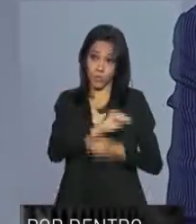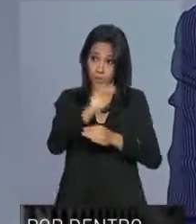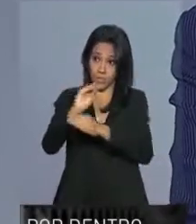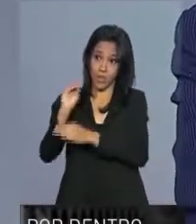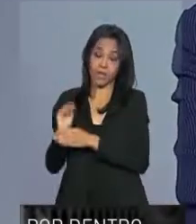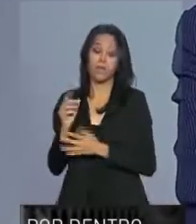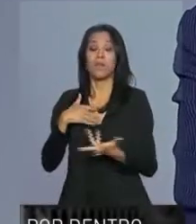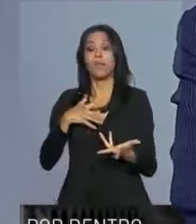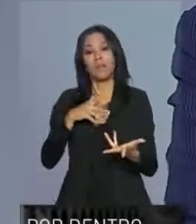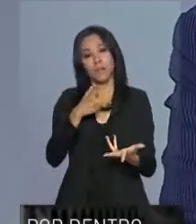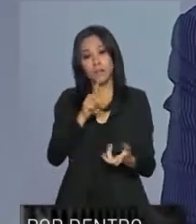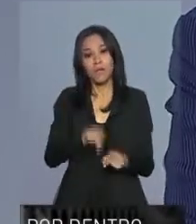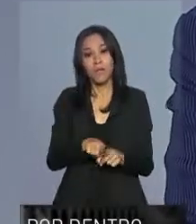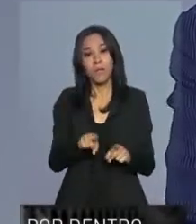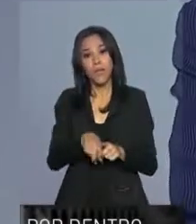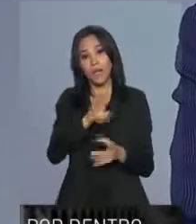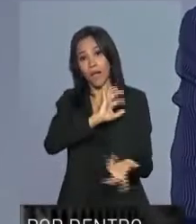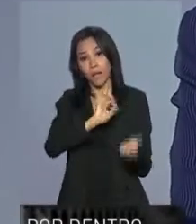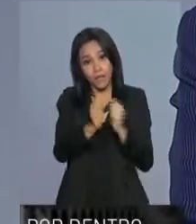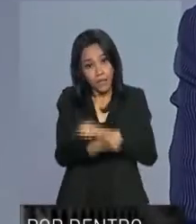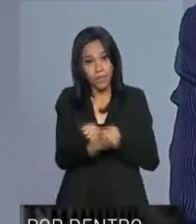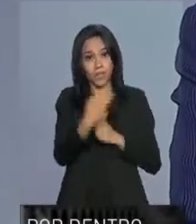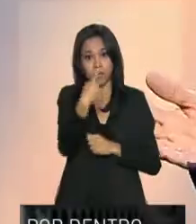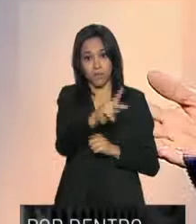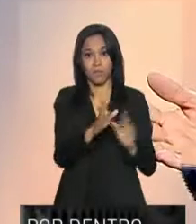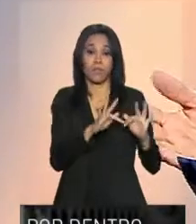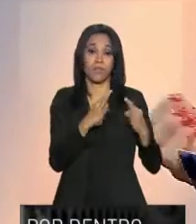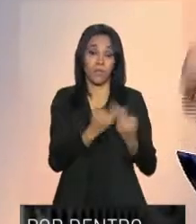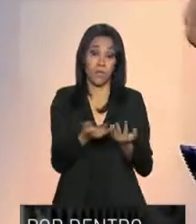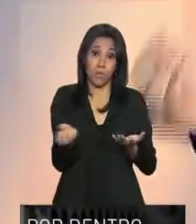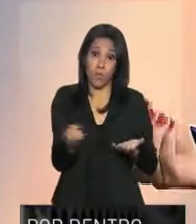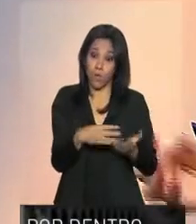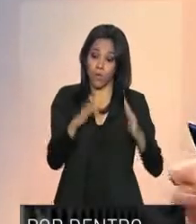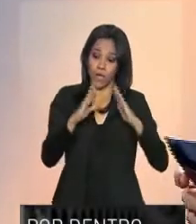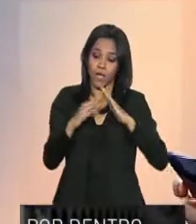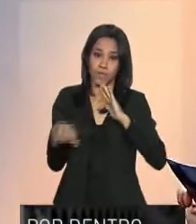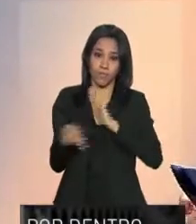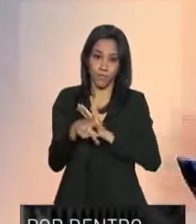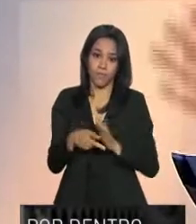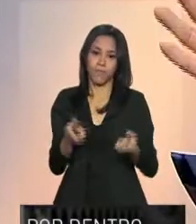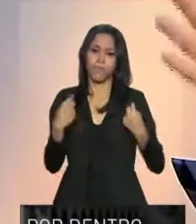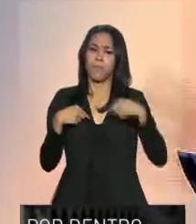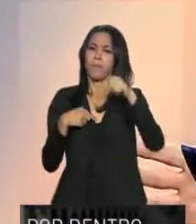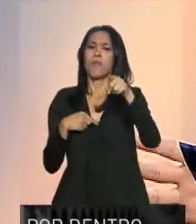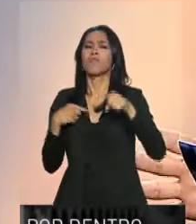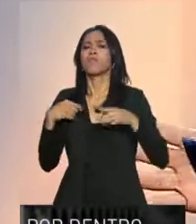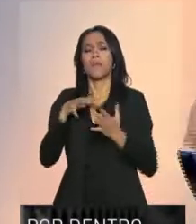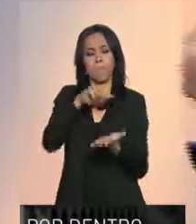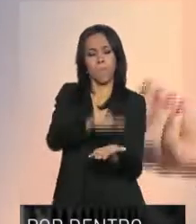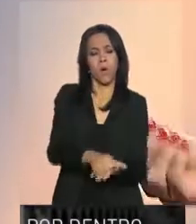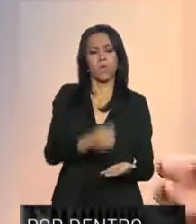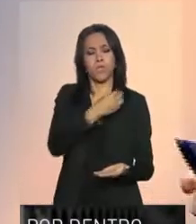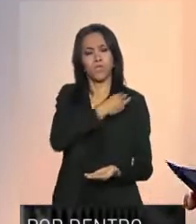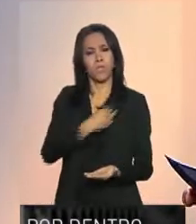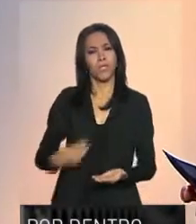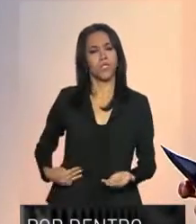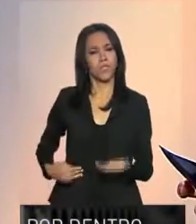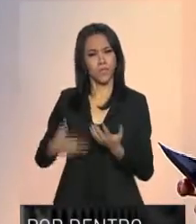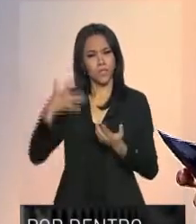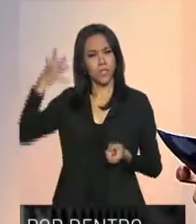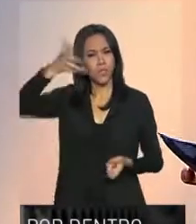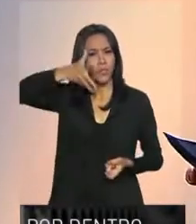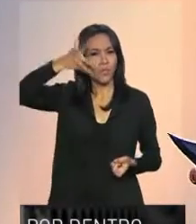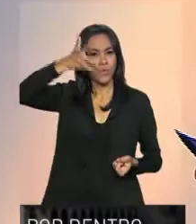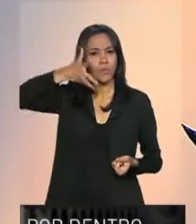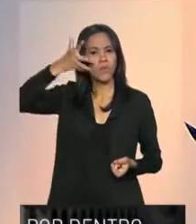das famílias que passam a ter uma nova moradia bom quando você tomou posse em seu discurso teve muito destaque para a questão do saneamento ea gente sabe que esse é um grande desafio